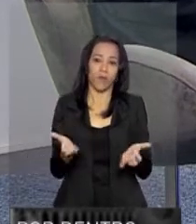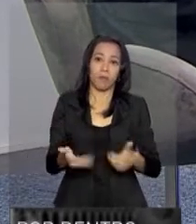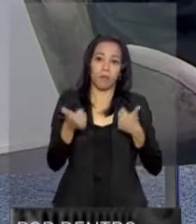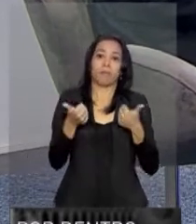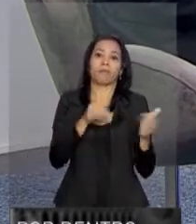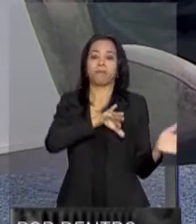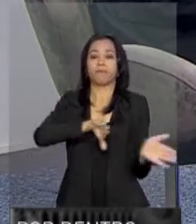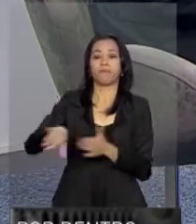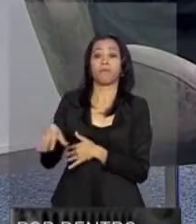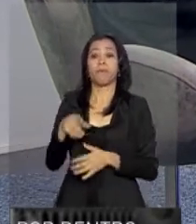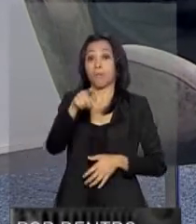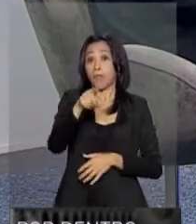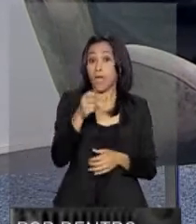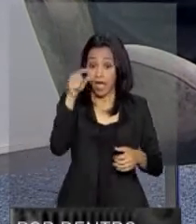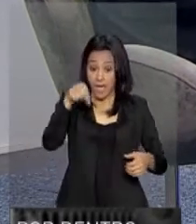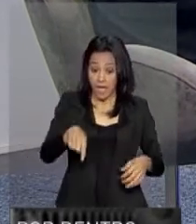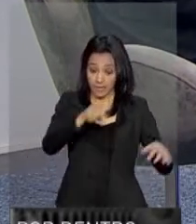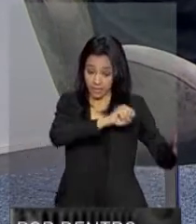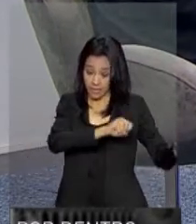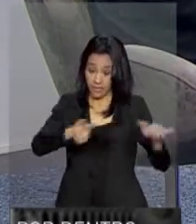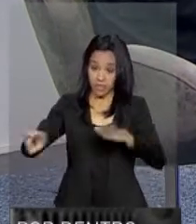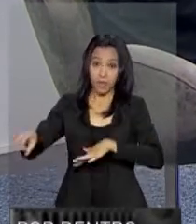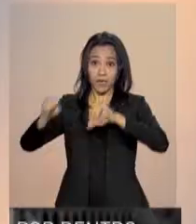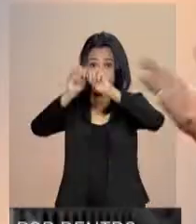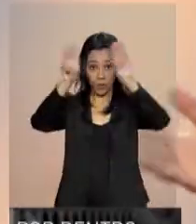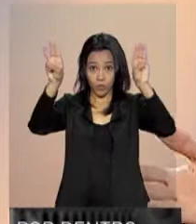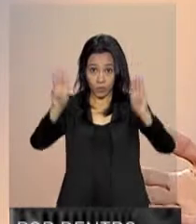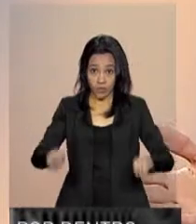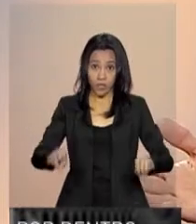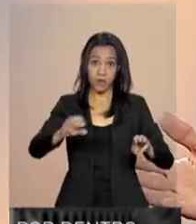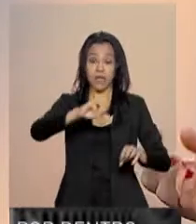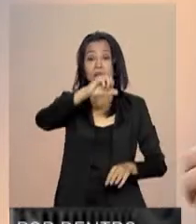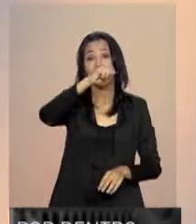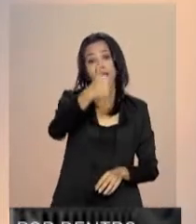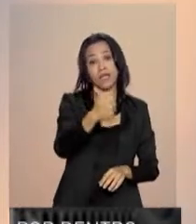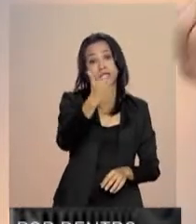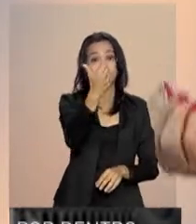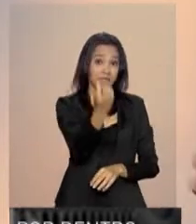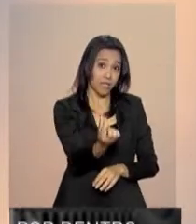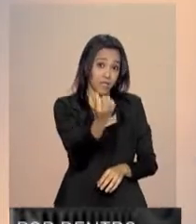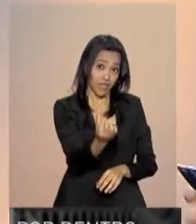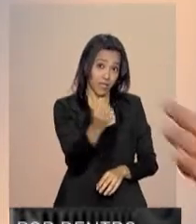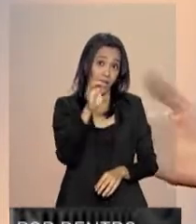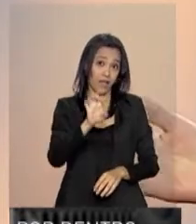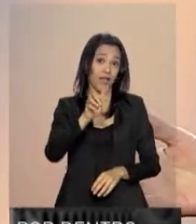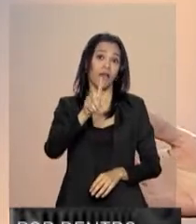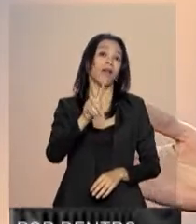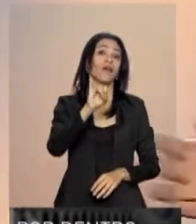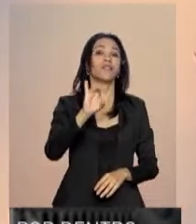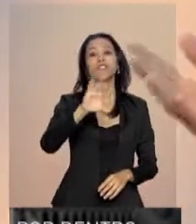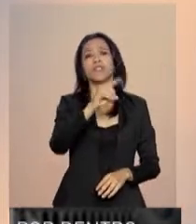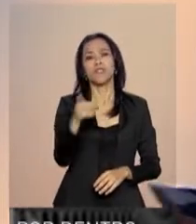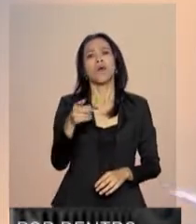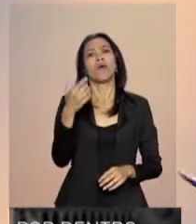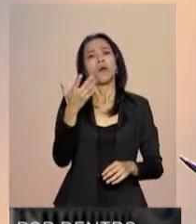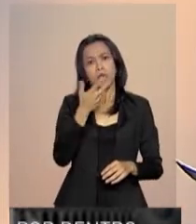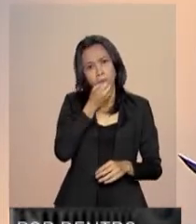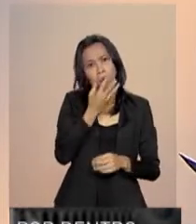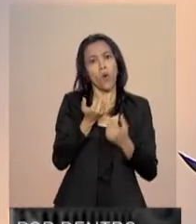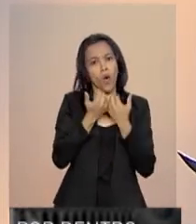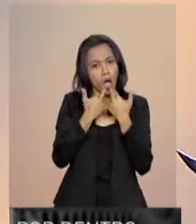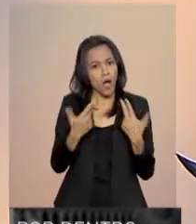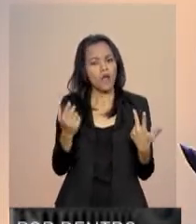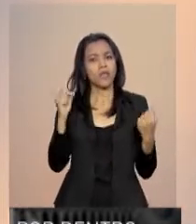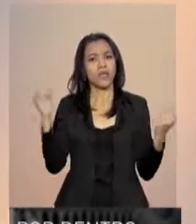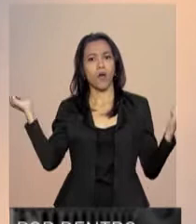plena semana dos museus é a 16ª edição e as notícias são boas tem crescido o número de visitantes enfim o público visitante